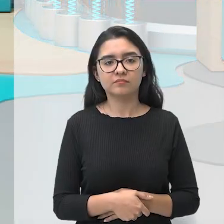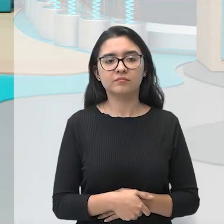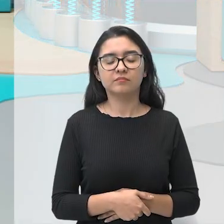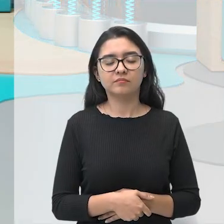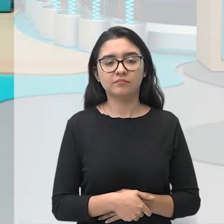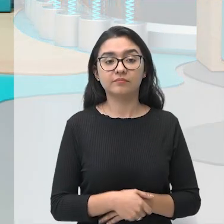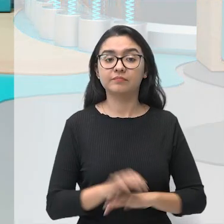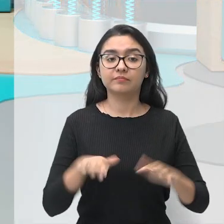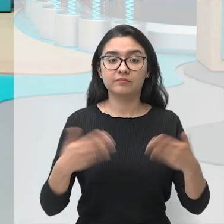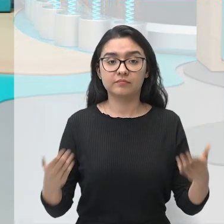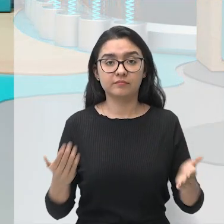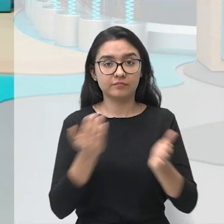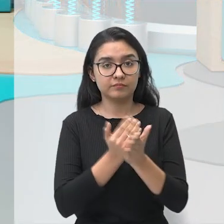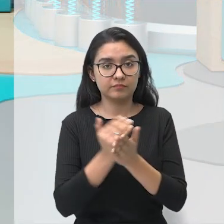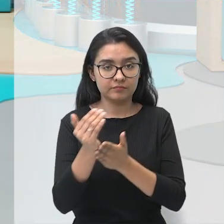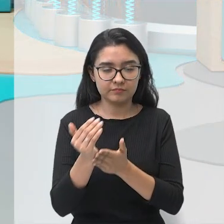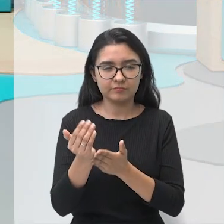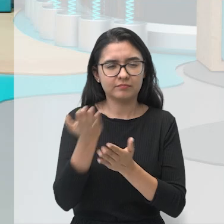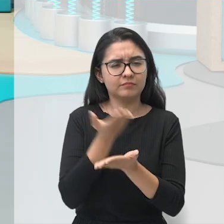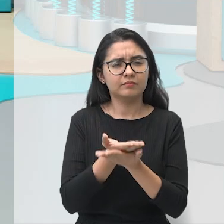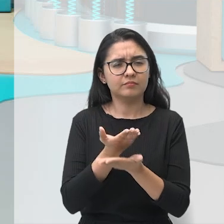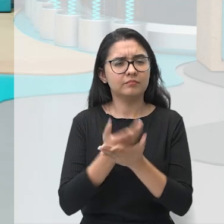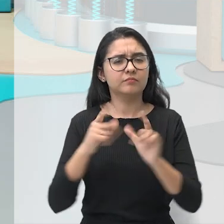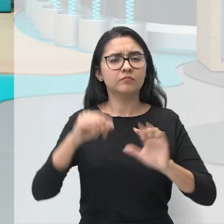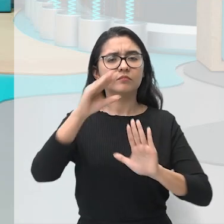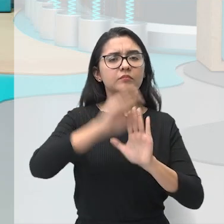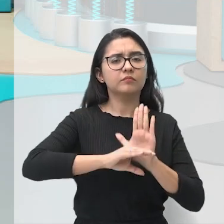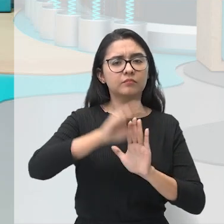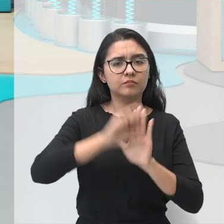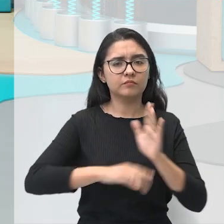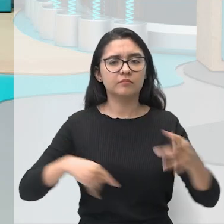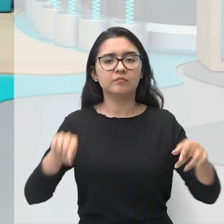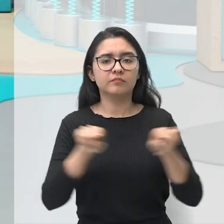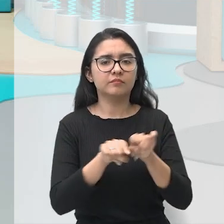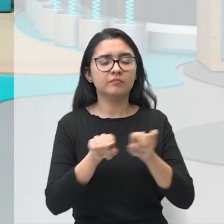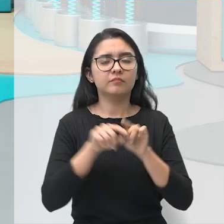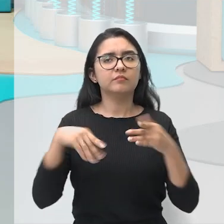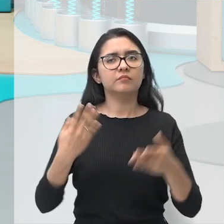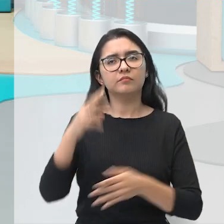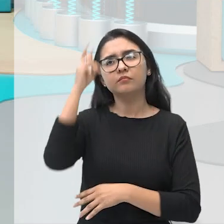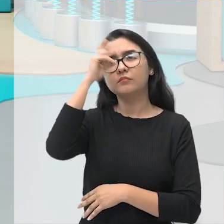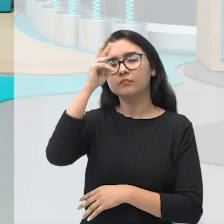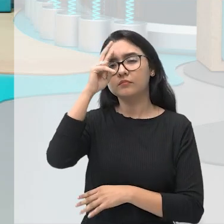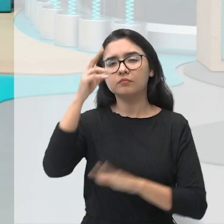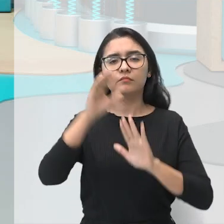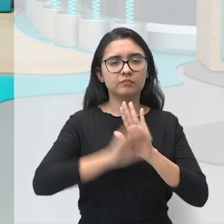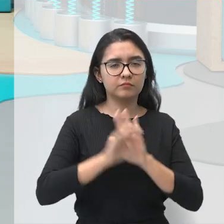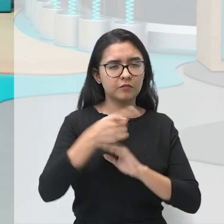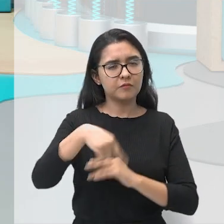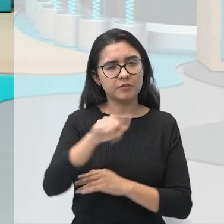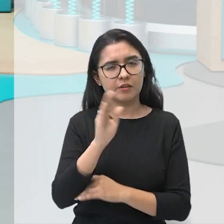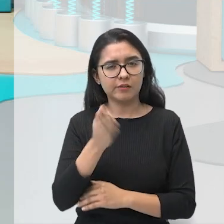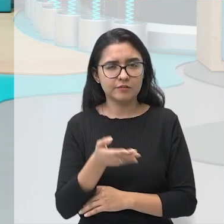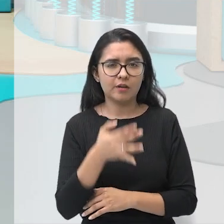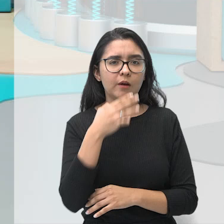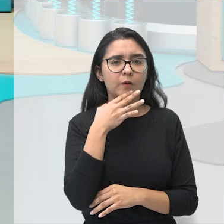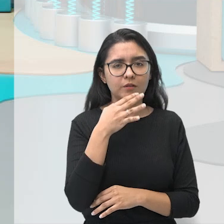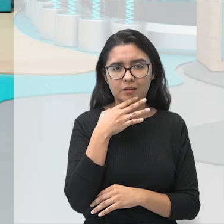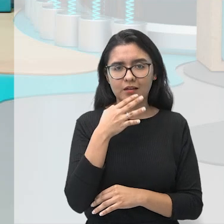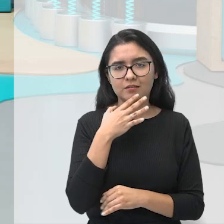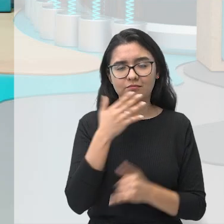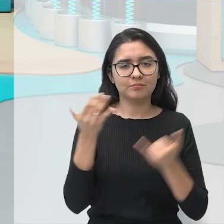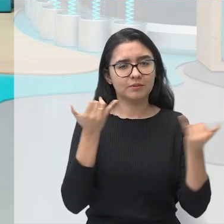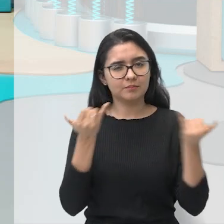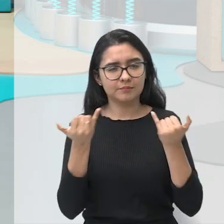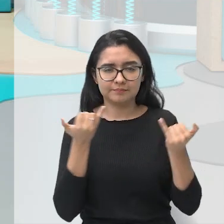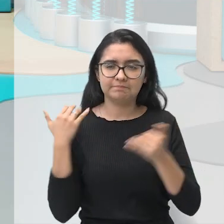E nós damos início a essa jornada conceituando, ou quem sabe relembrando conceitos que vocês já devem ter